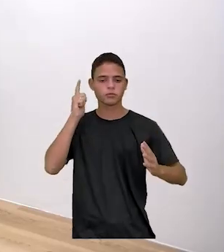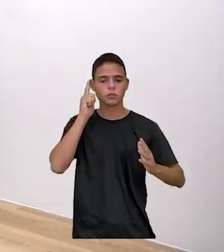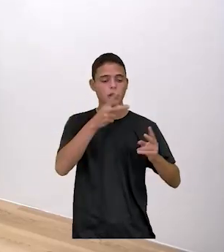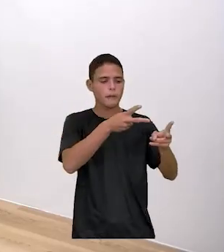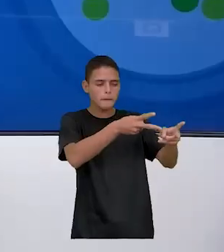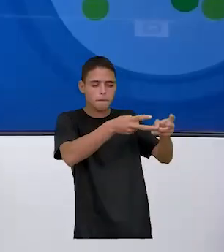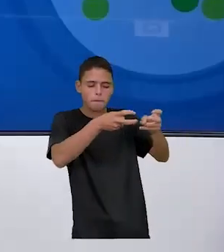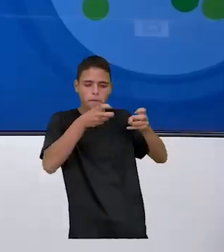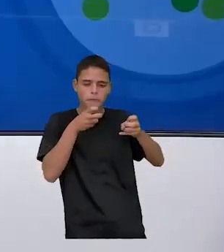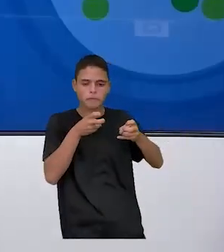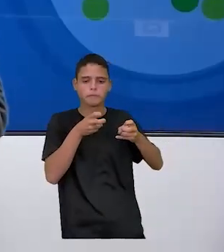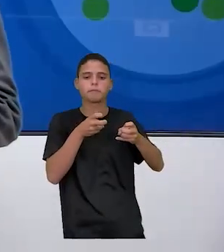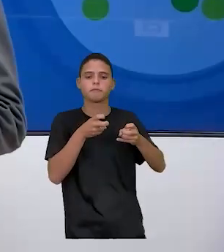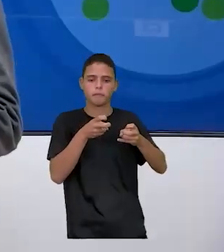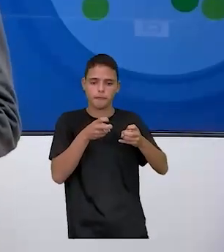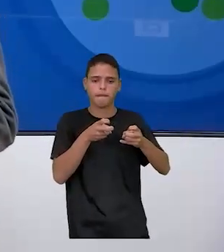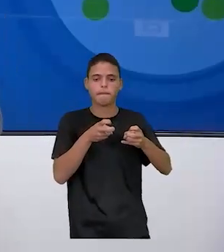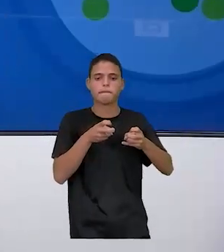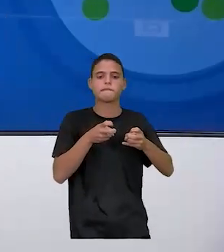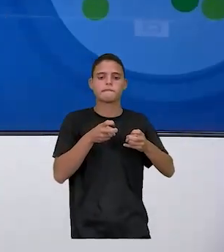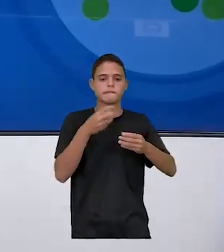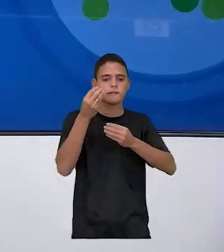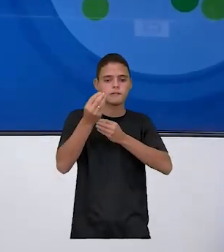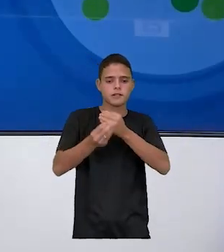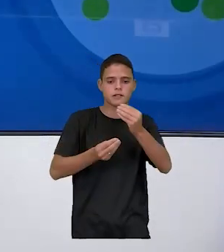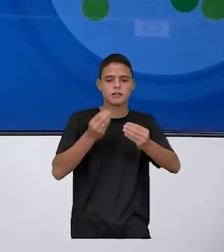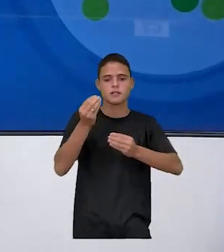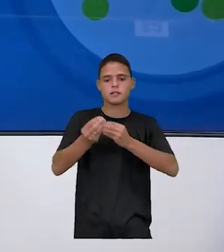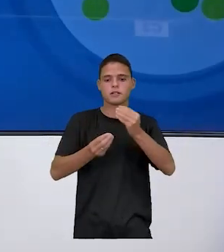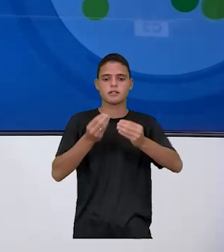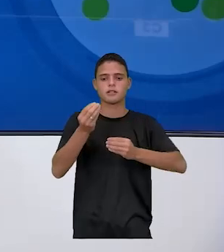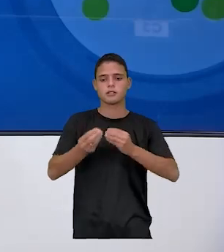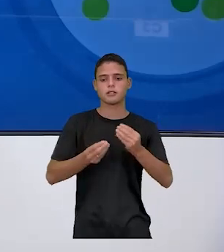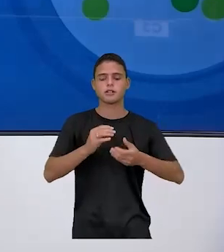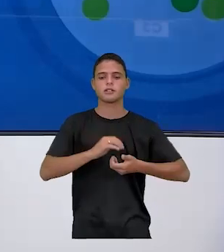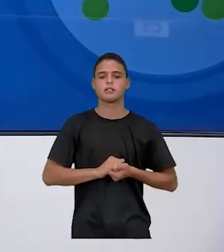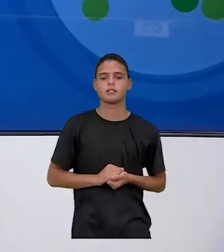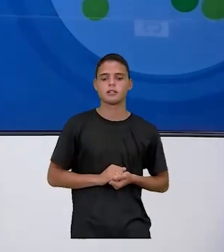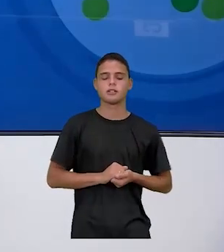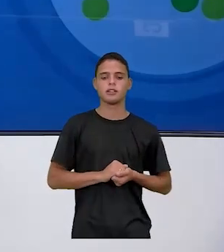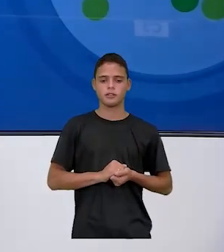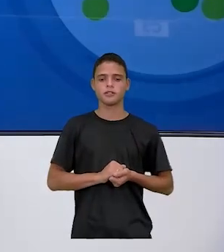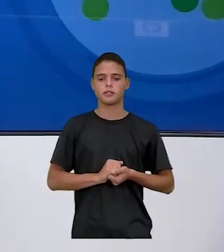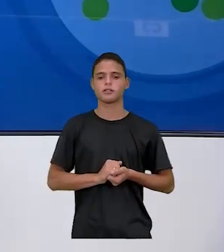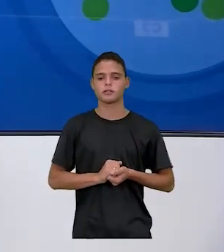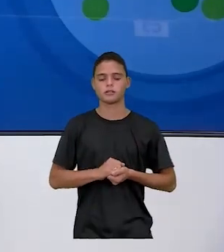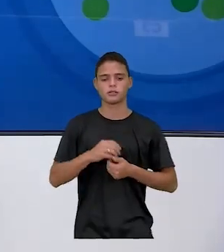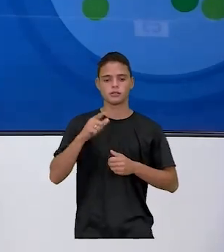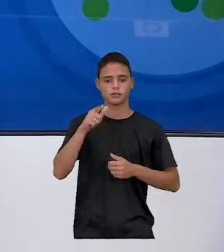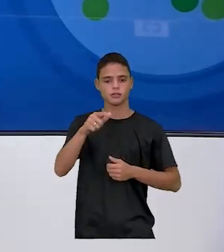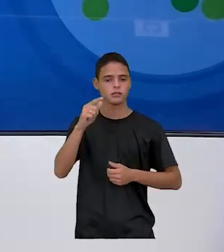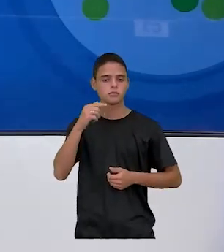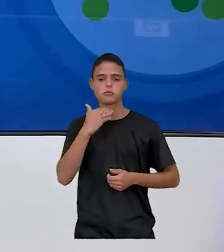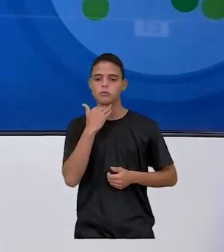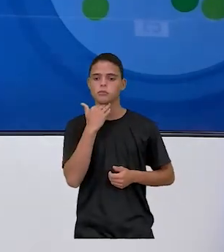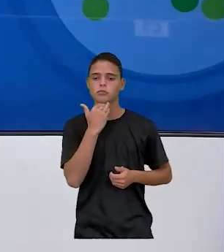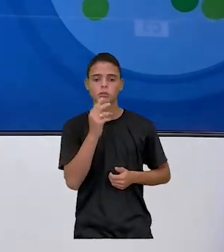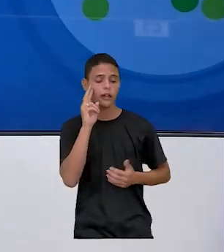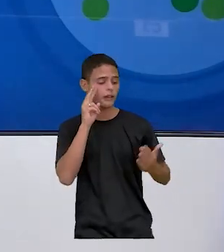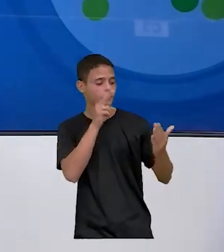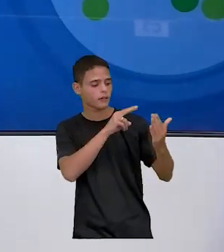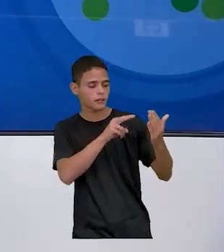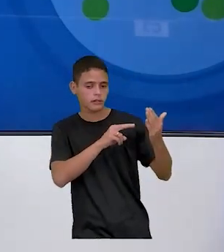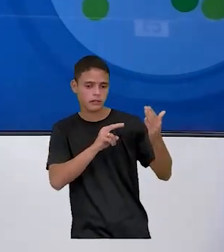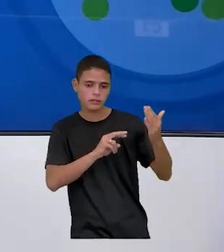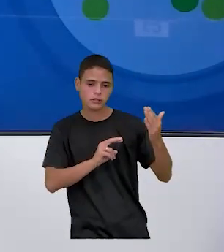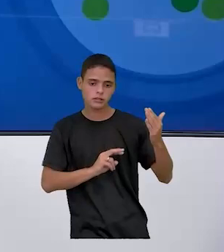perceber como os textos têm a dizer, que você não lê apenas o que está escrito no papel. Você